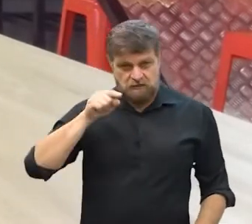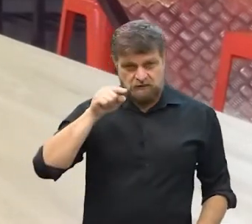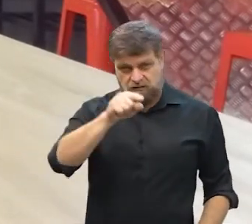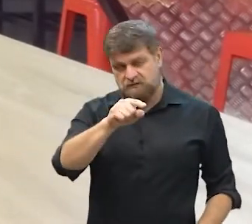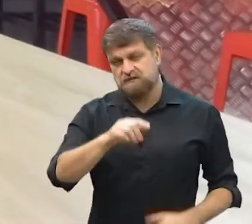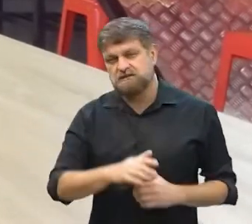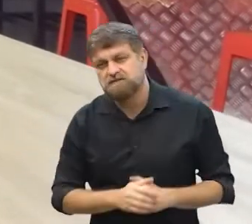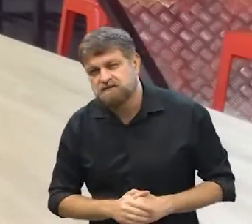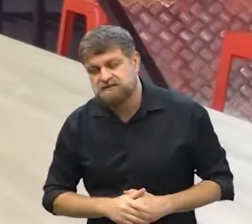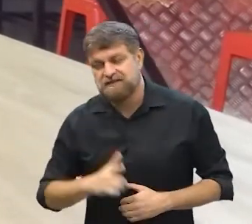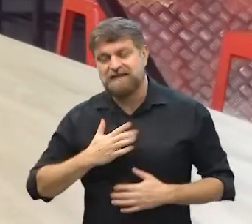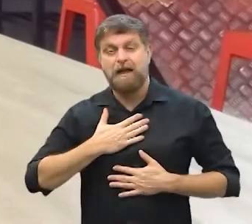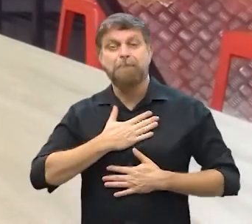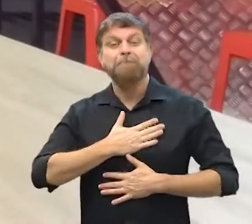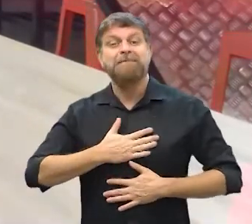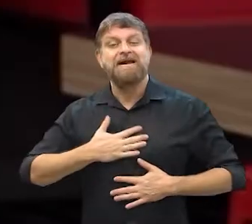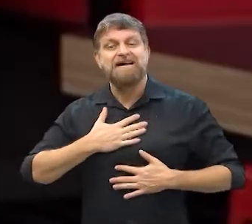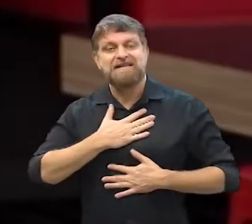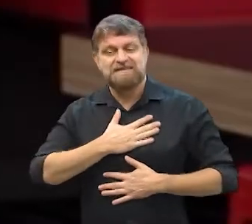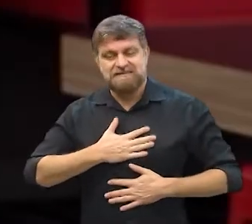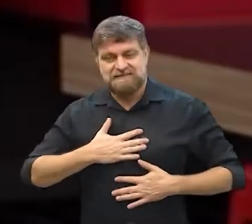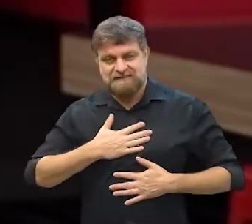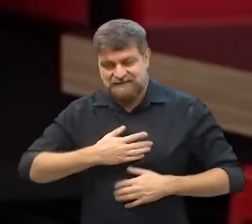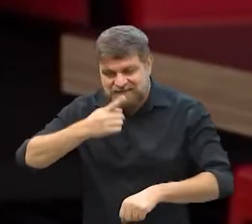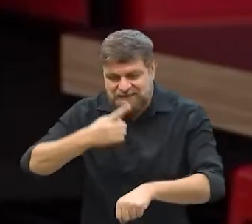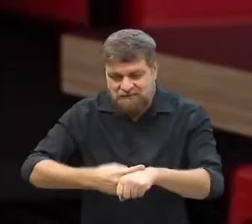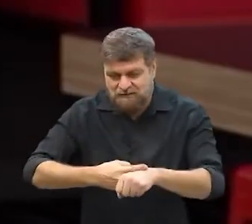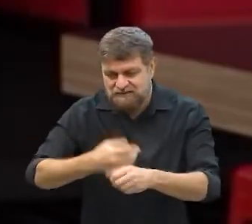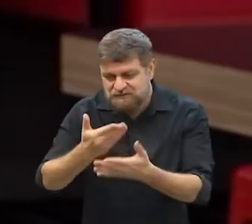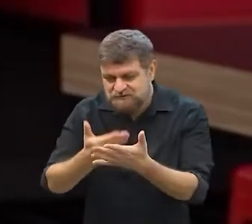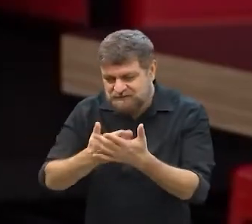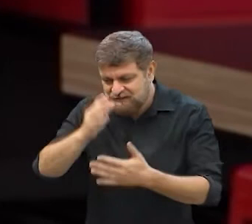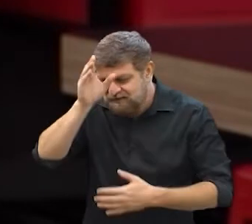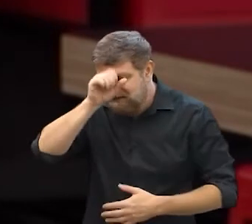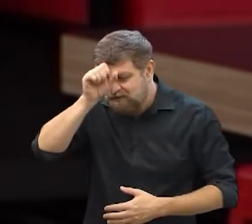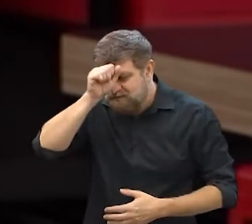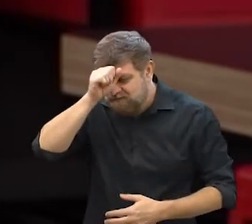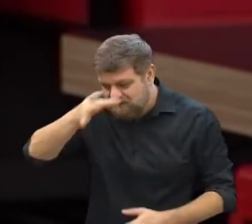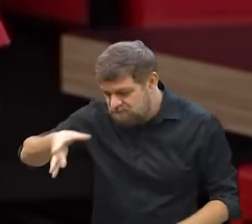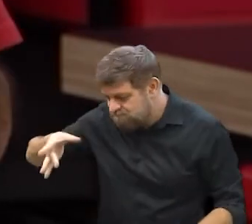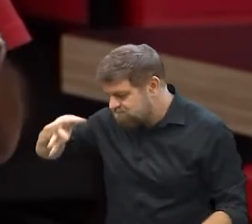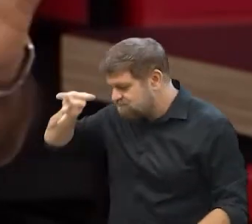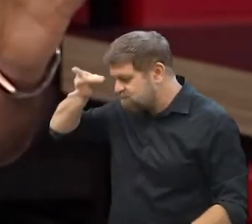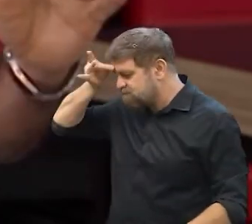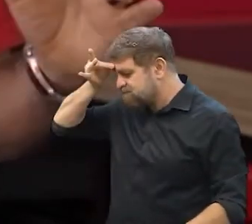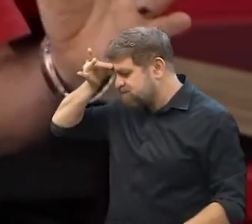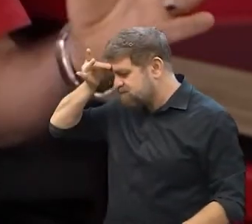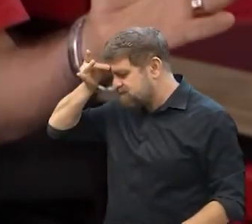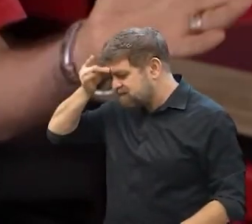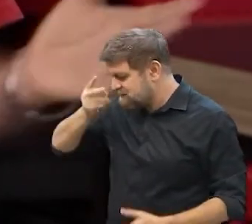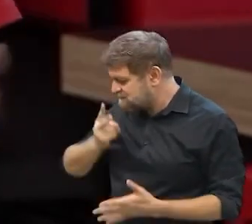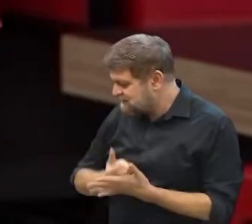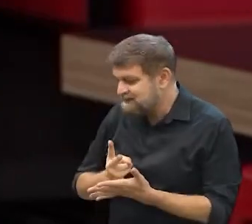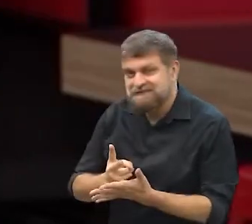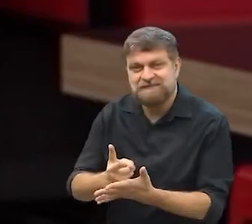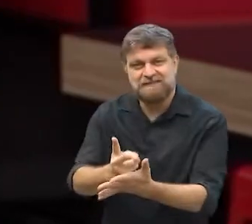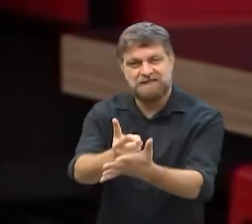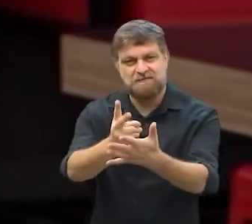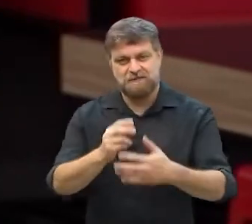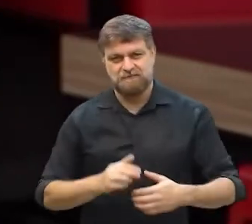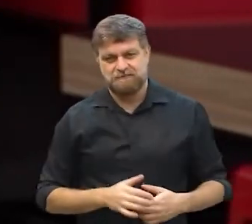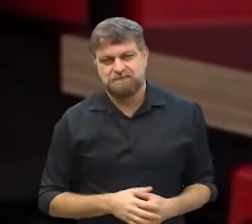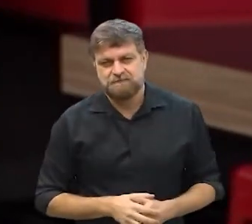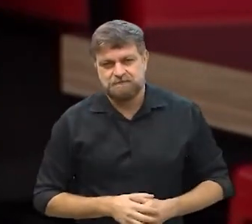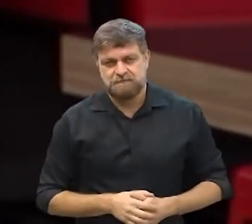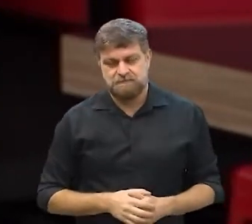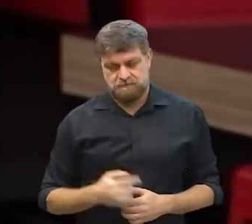levando, assim, o prazer no aprender, isso fica gravado, vai ficar para sempre na memória dessas crianças,